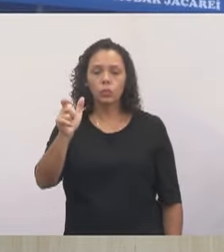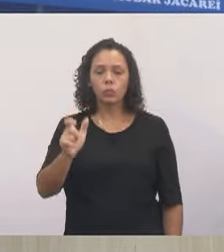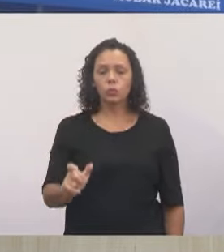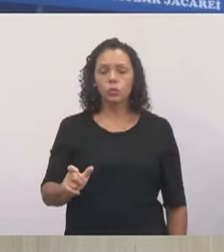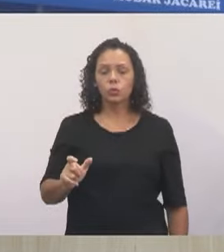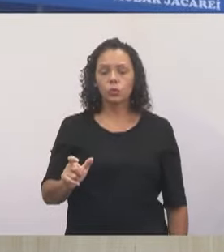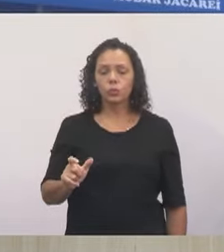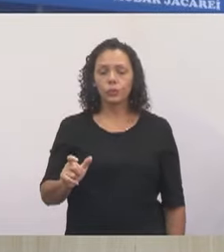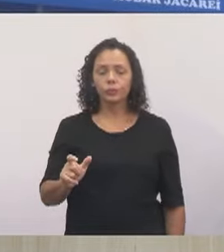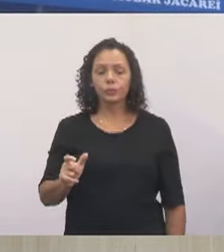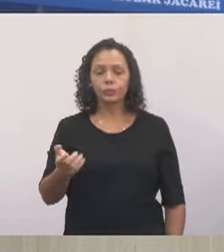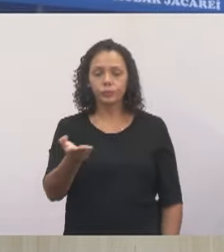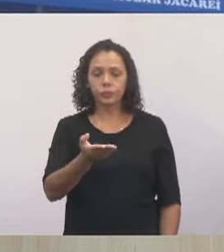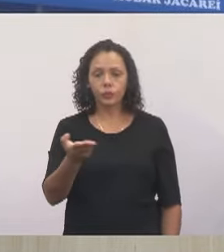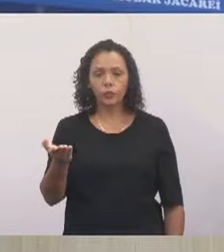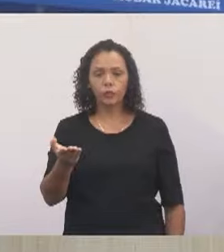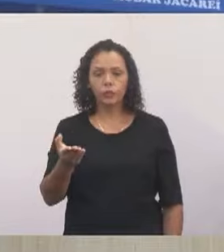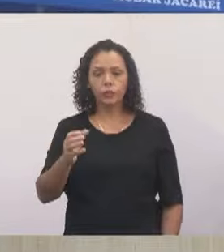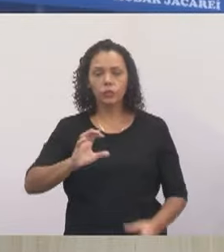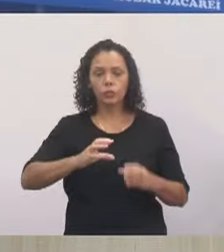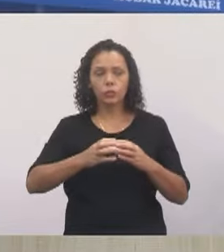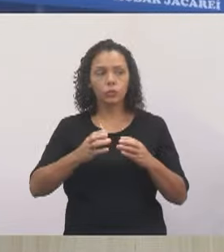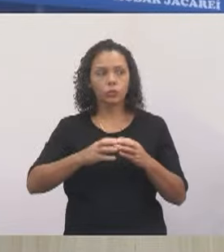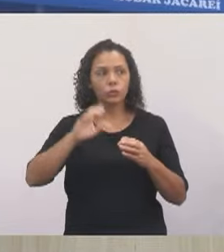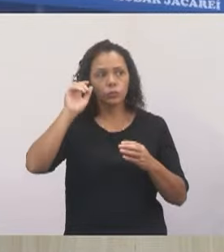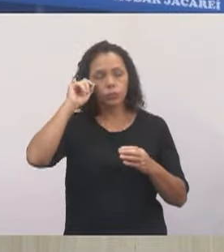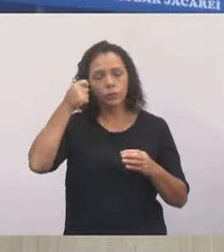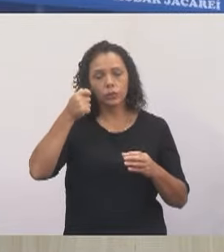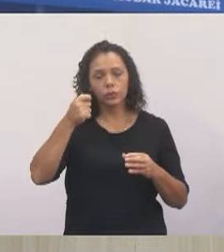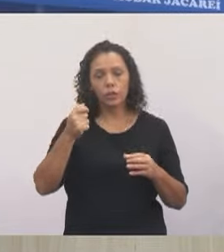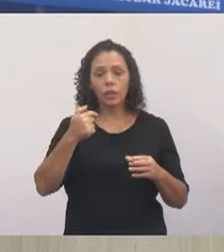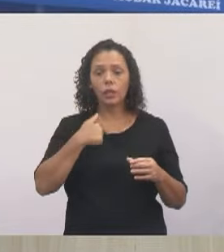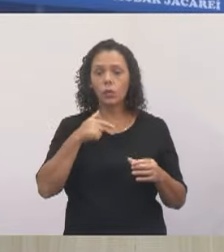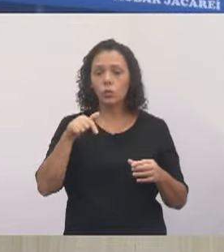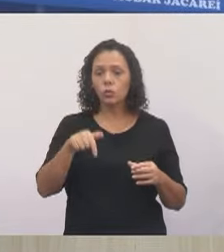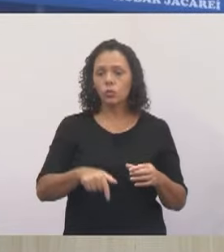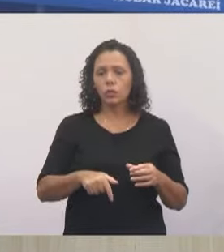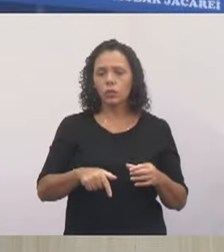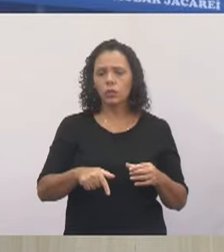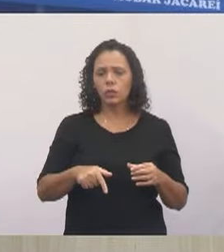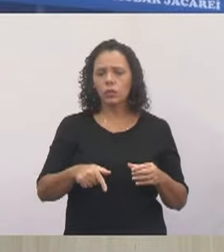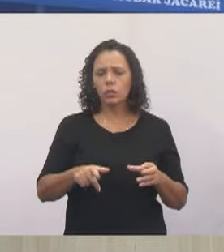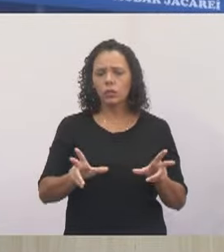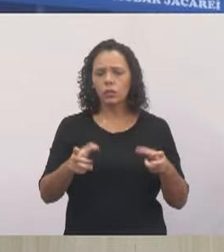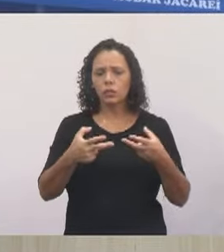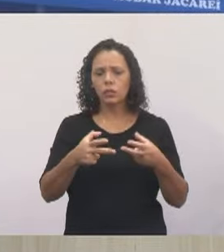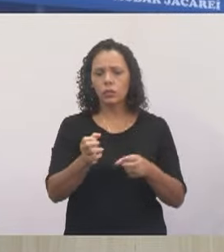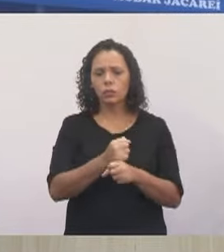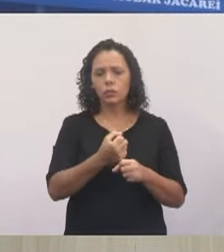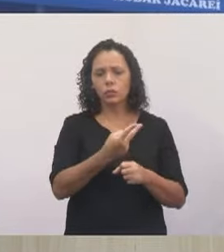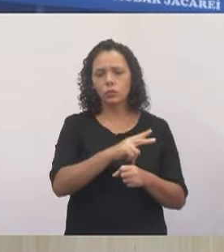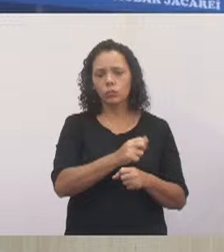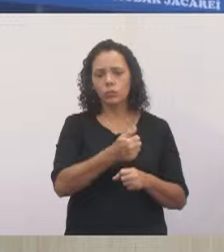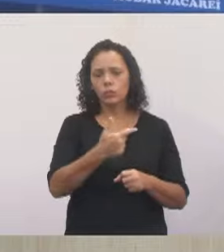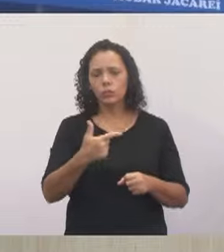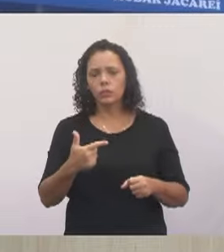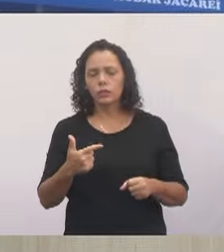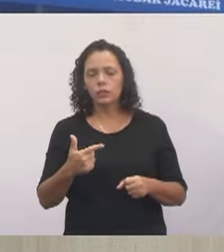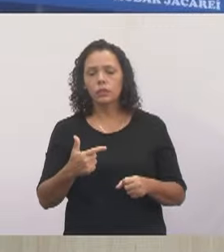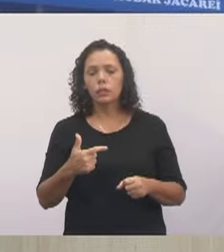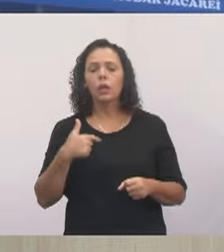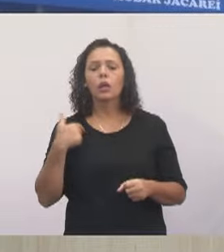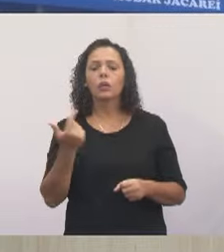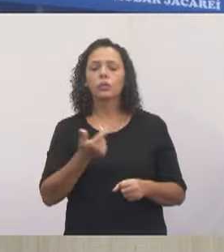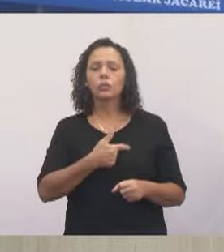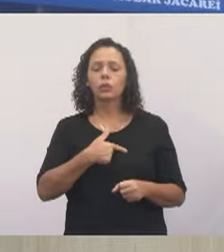nós, vocês do Ponte Preta, nós tivemos uma... Eu estou nessa casa desde 2012. E